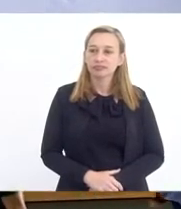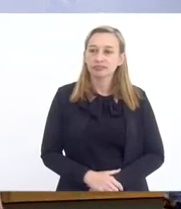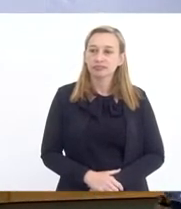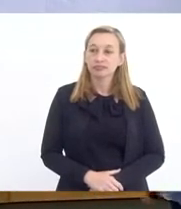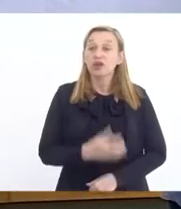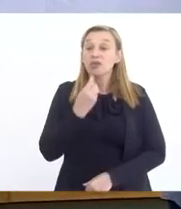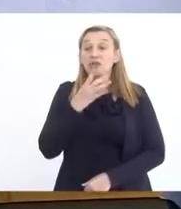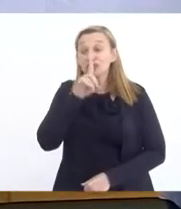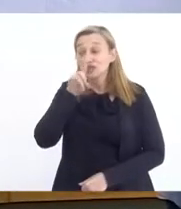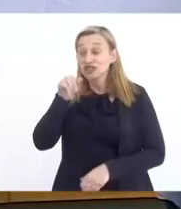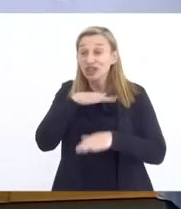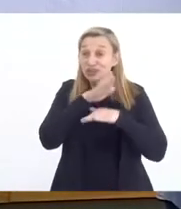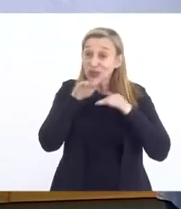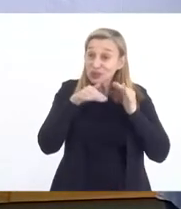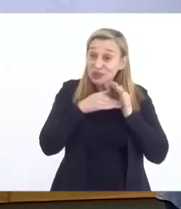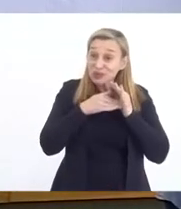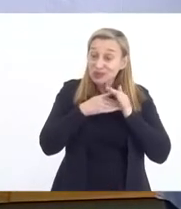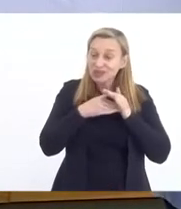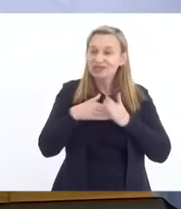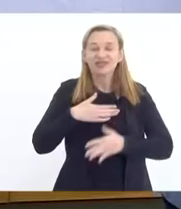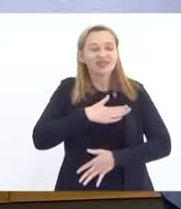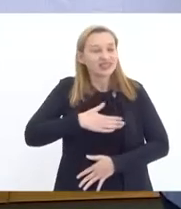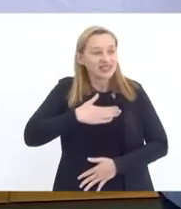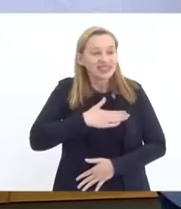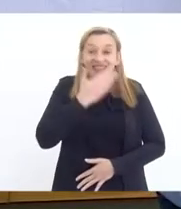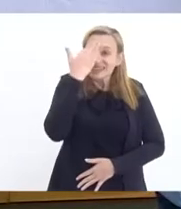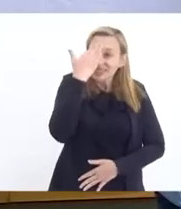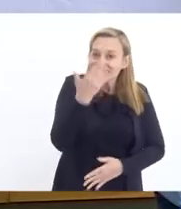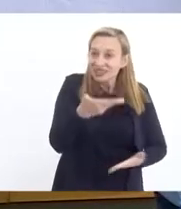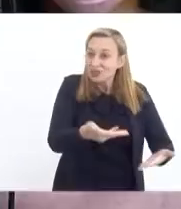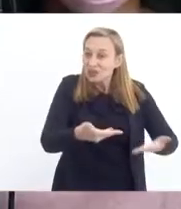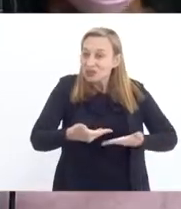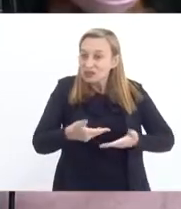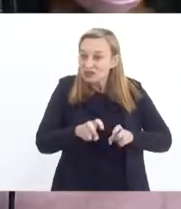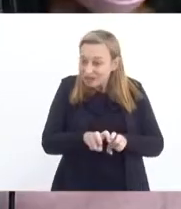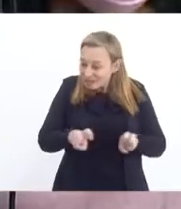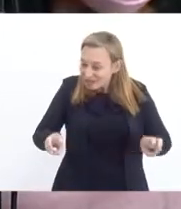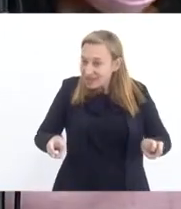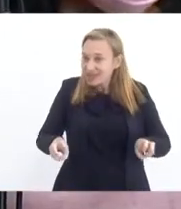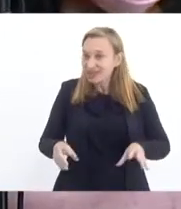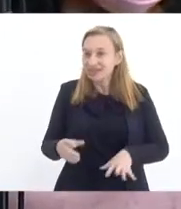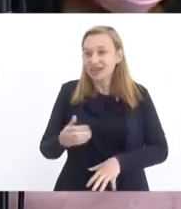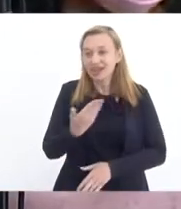Bom dia a todos e todas. Gostaria de agradecer o convite para compor a mesa do amigo